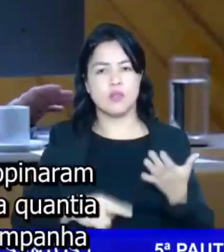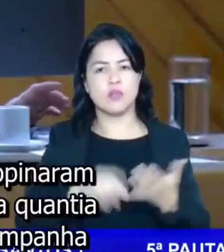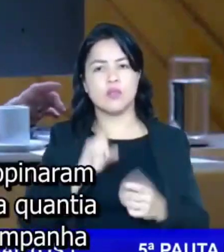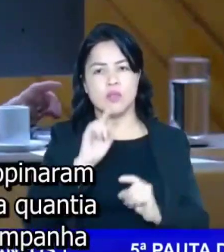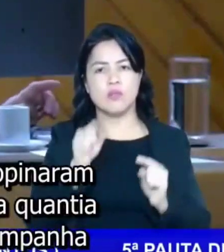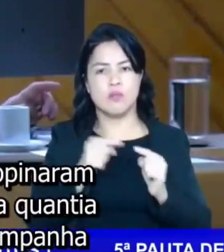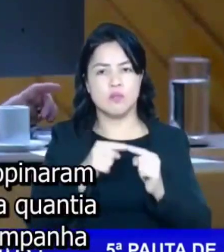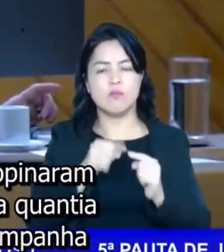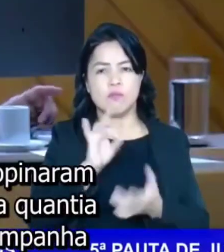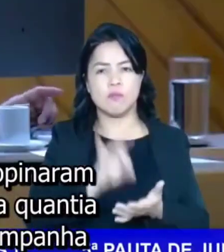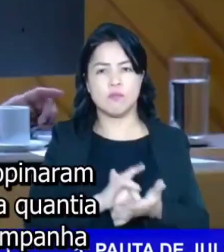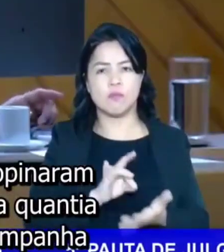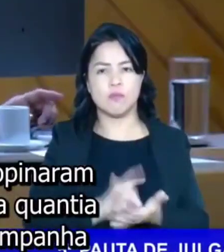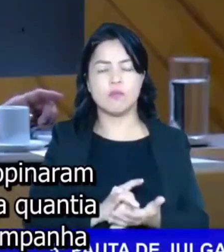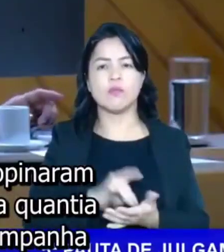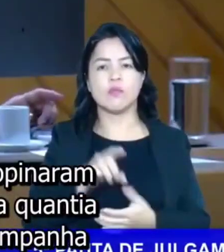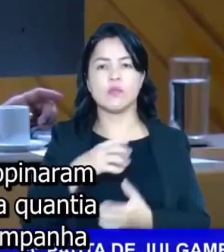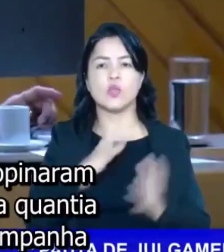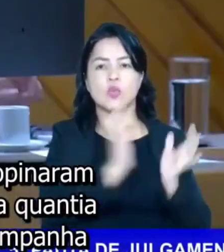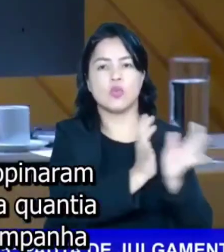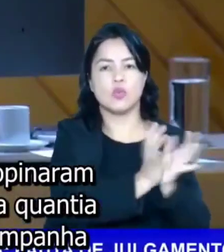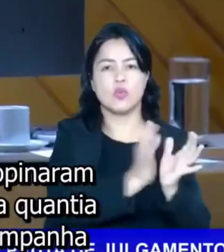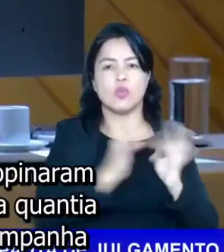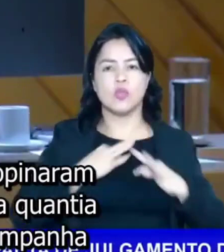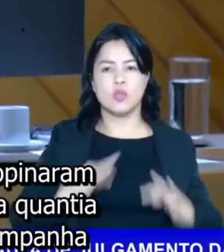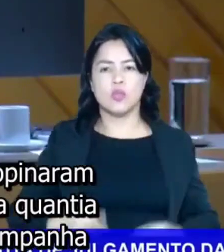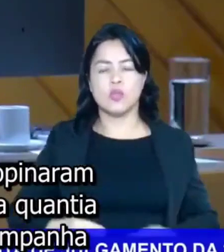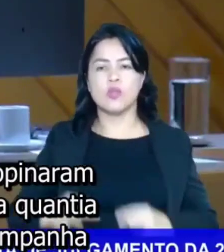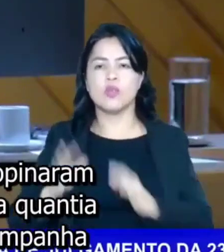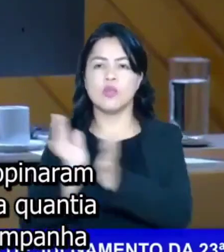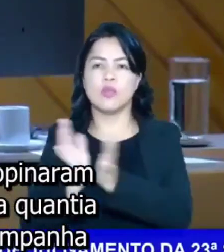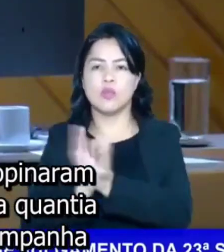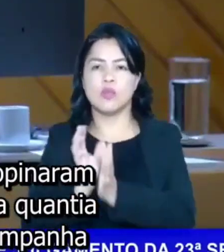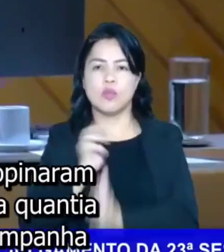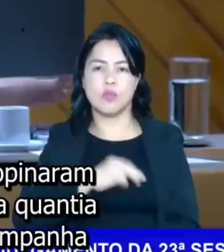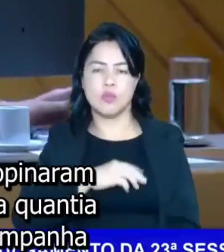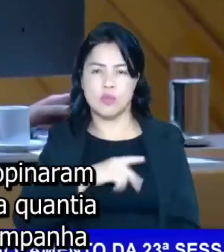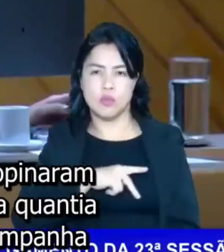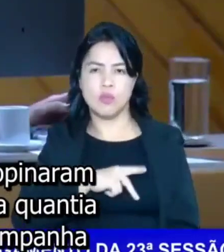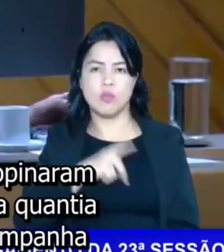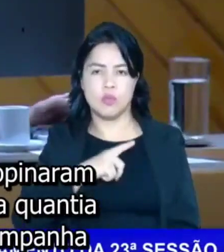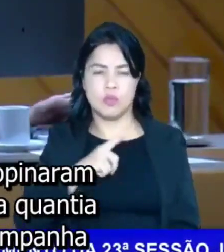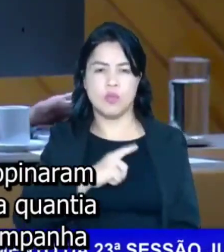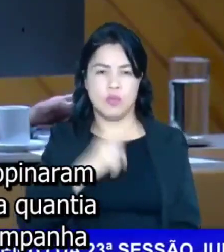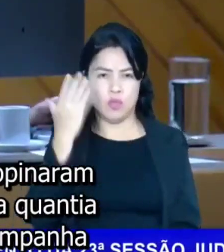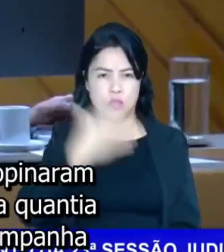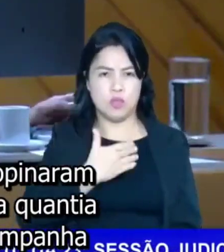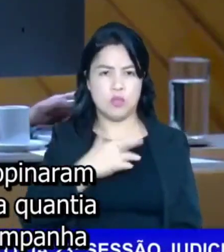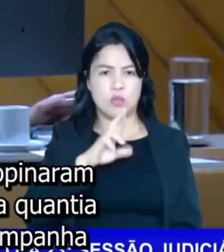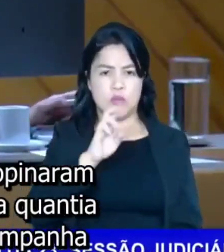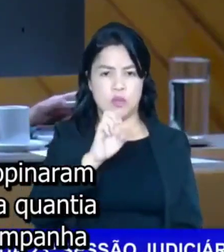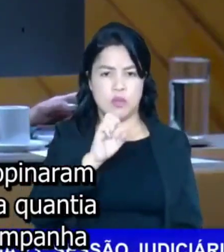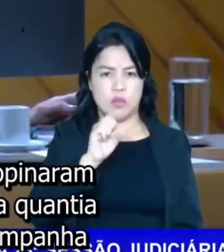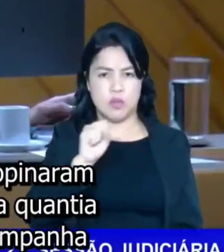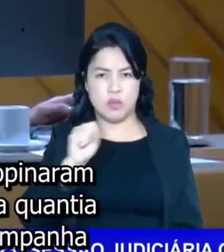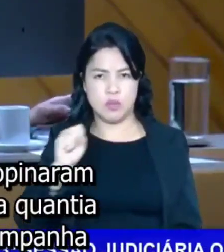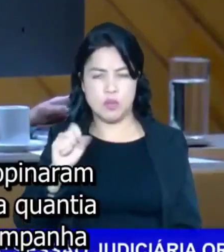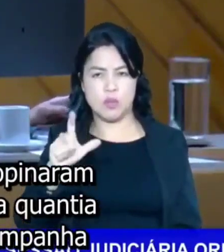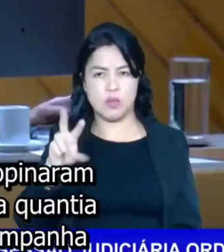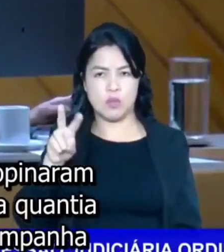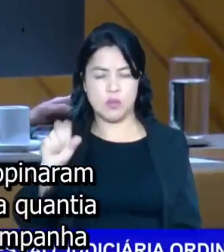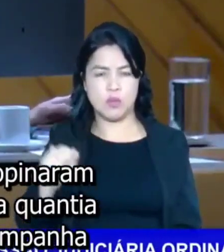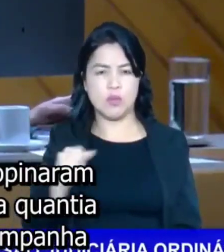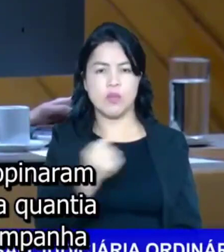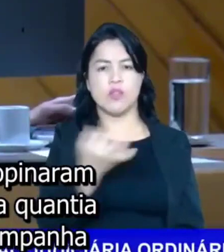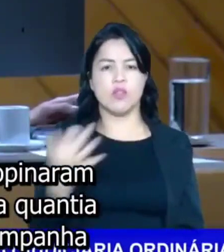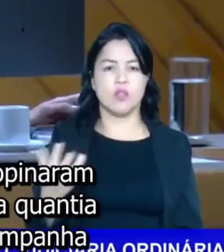Exato. À sua mesa, doutora Paola, fazendo a leitura na tela de seu aprovação computador. com ressalvas, em razão da quantia